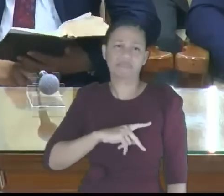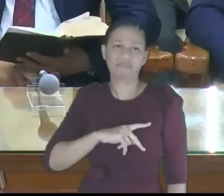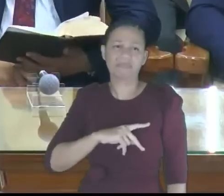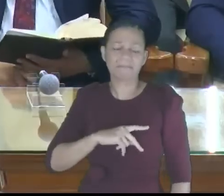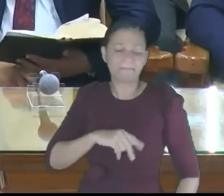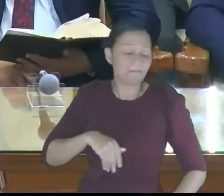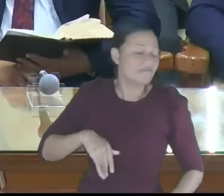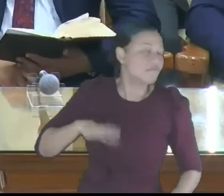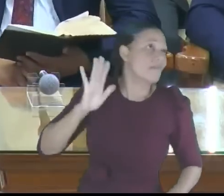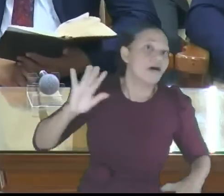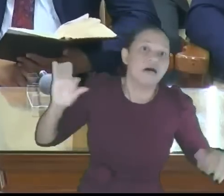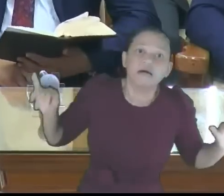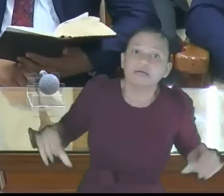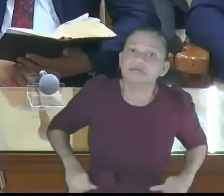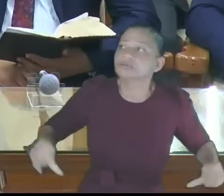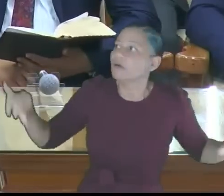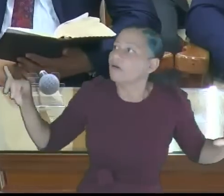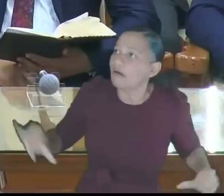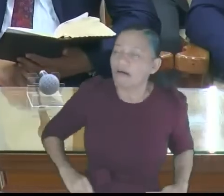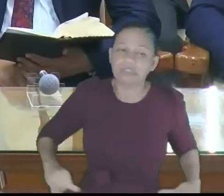mais sofreu, irmão.